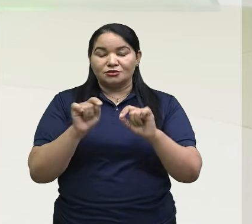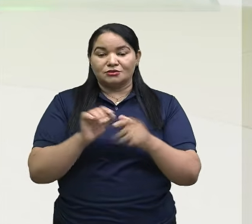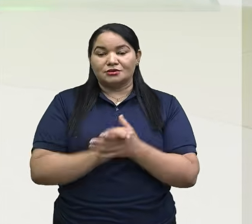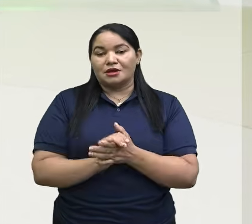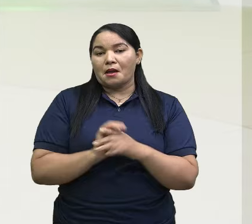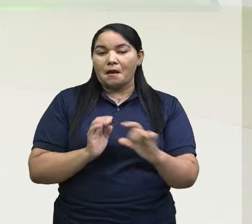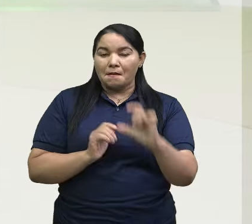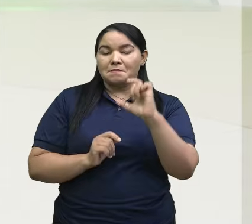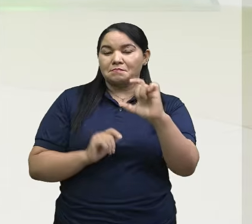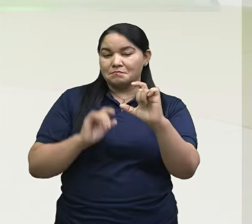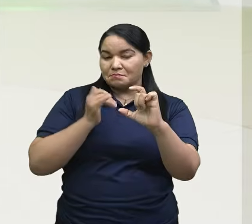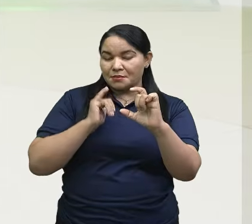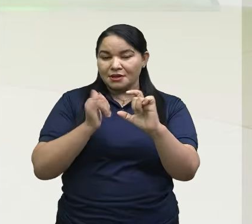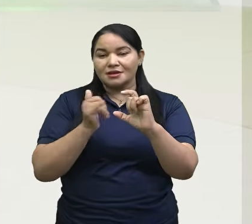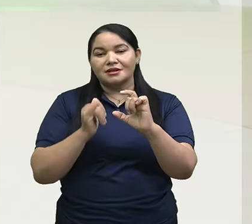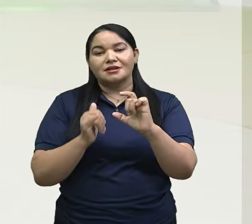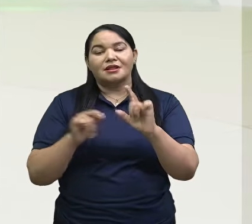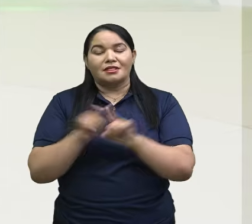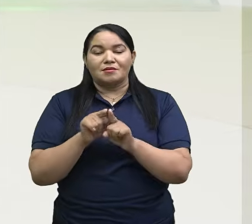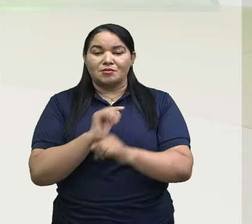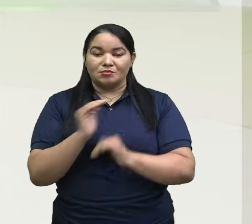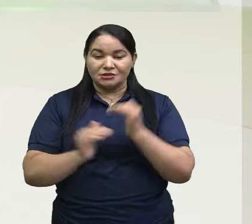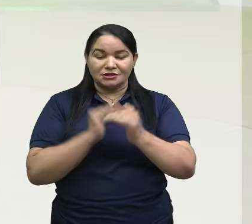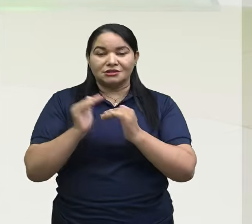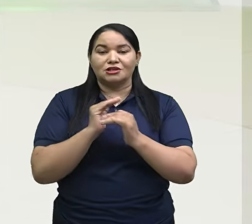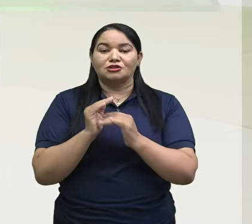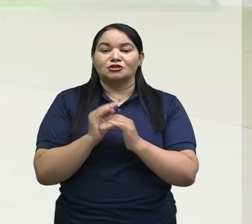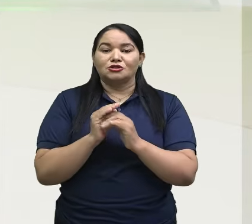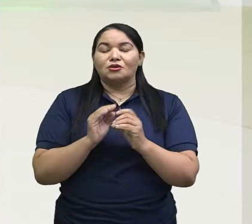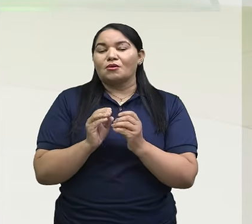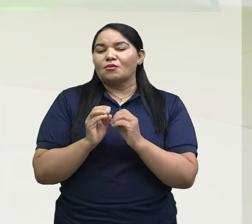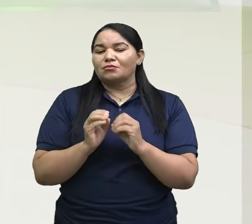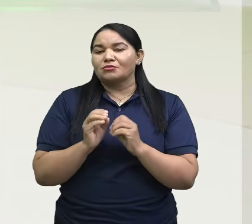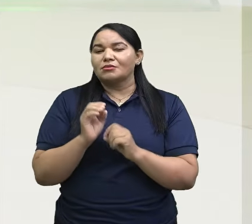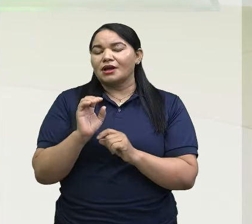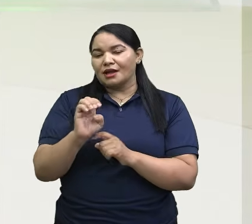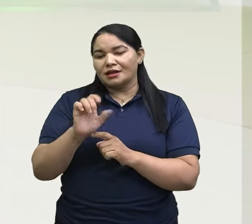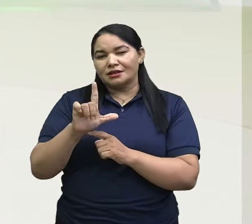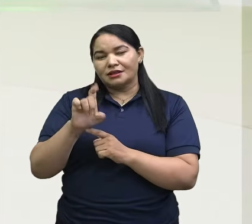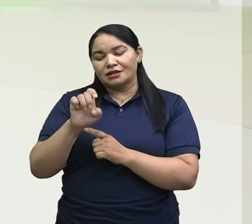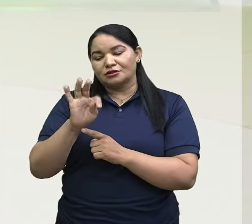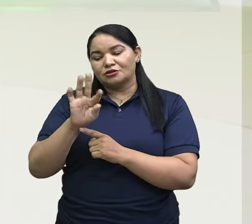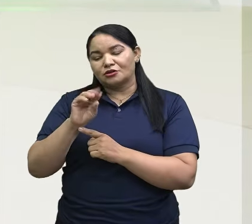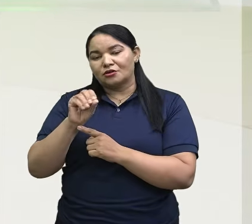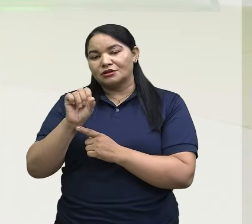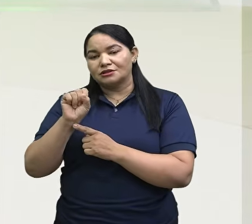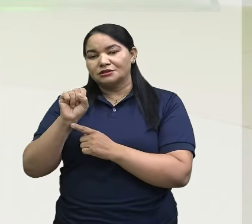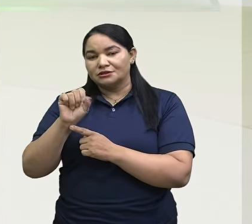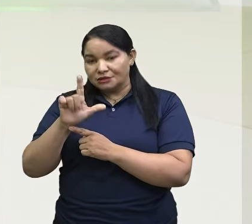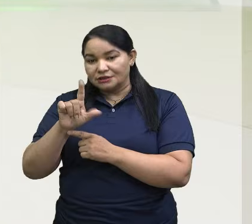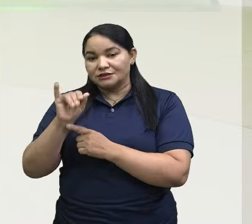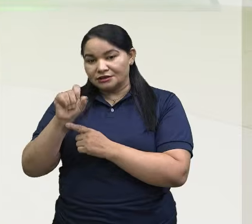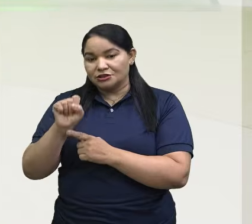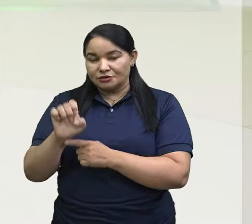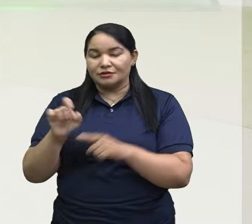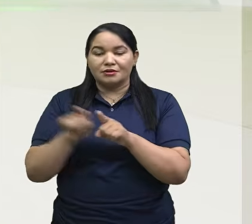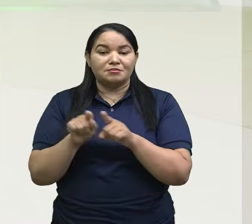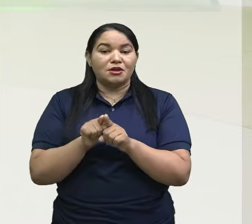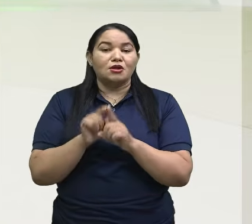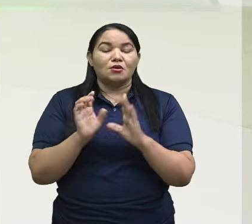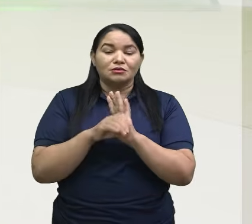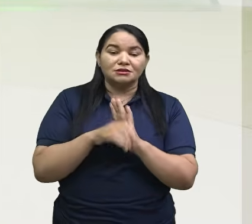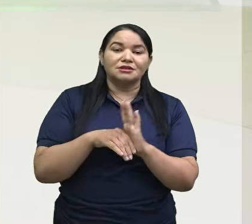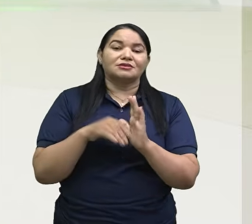uma pilha, né, e esse processo de eletrólise, entender esses principais conceitos e principalmente